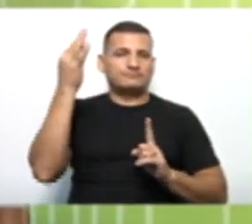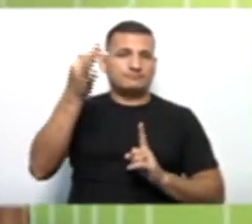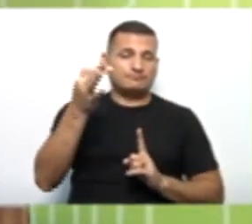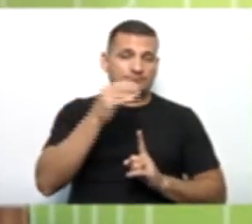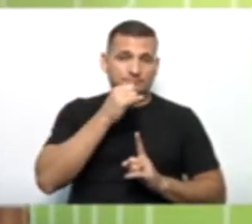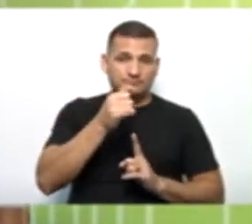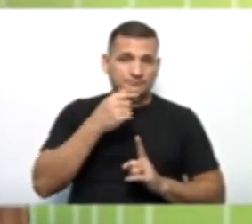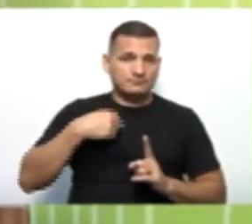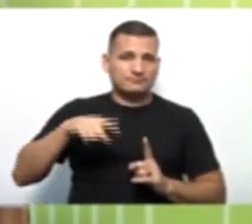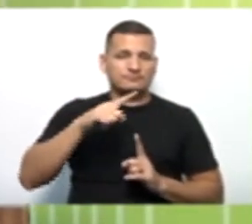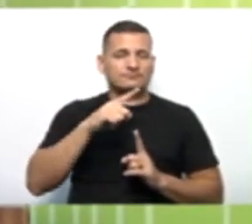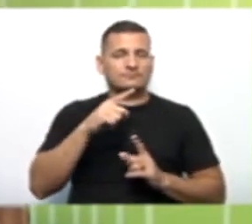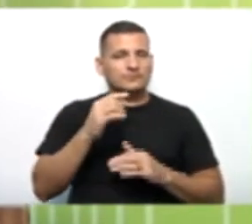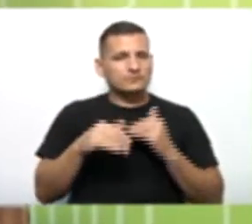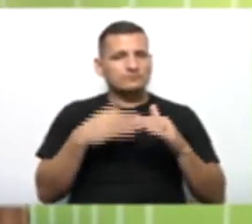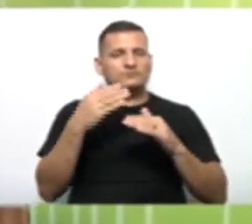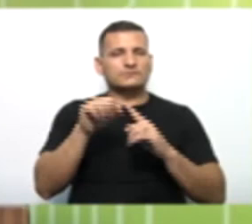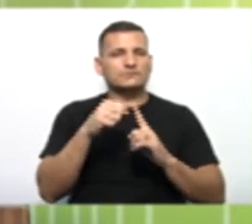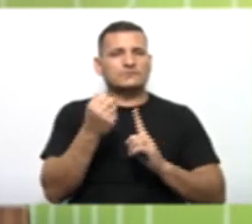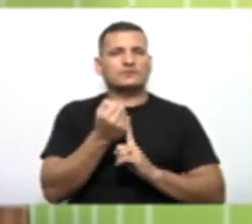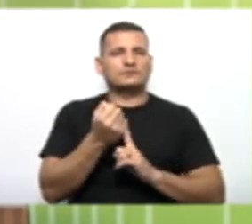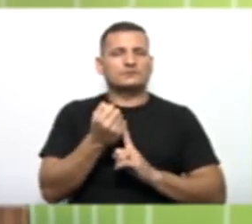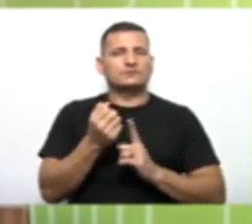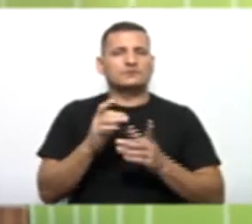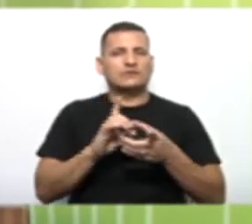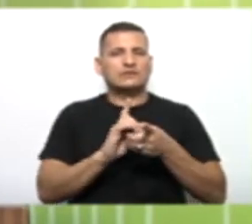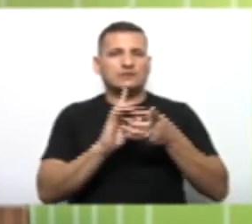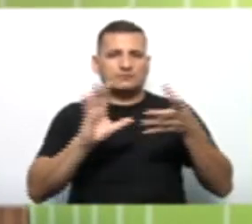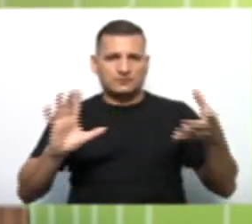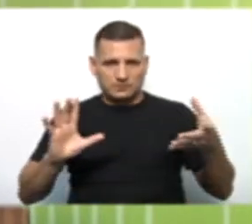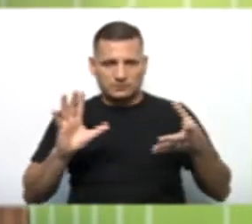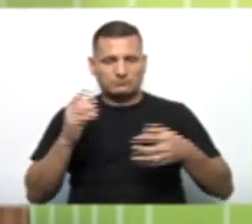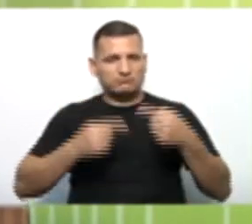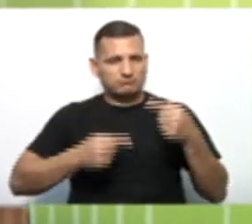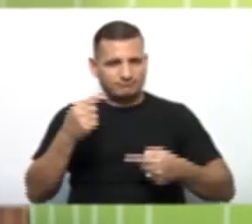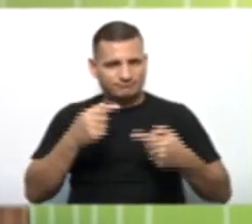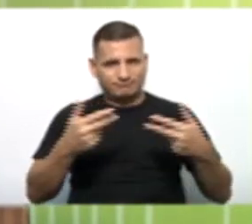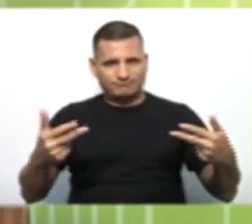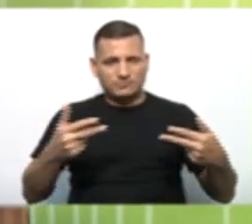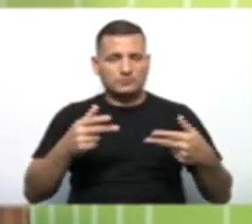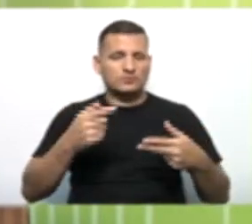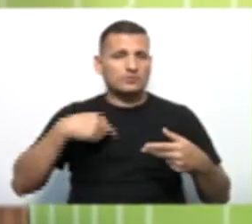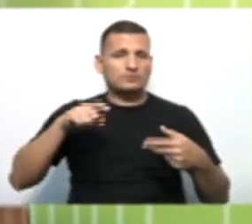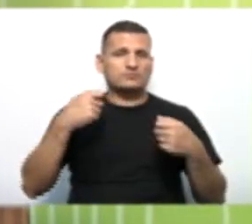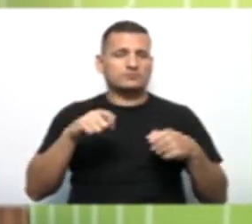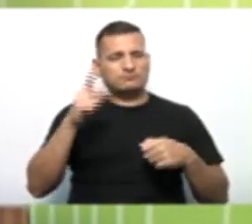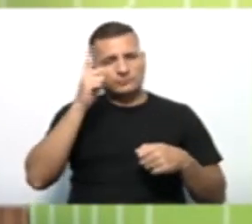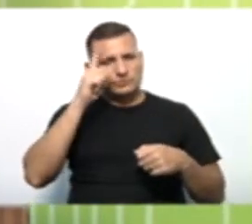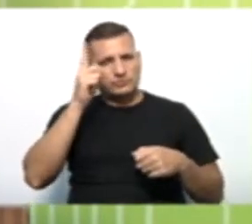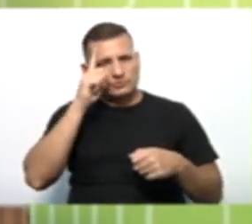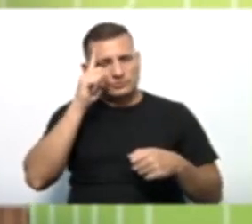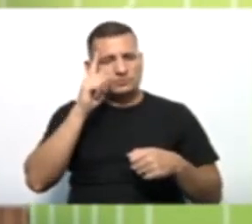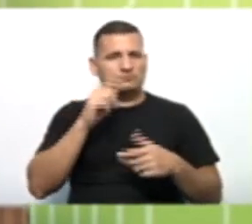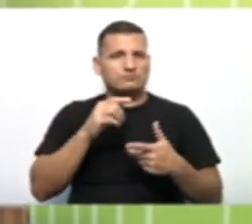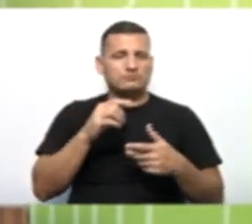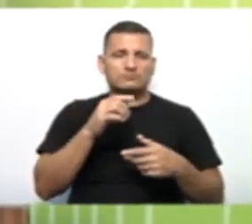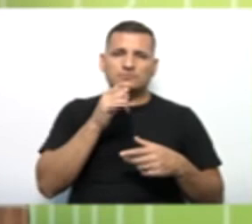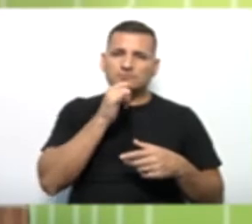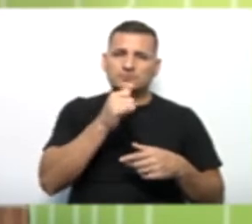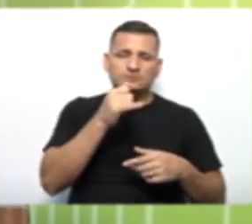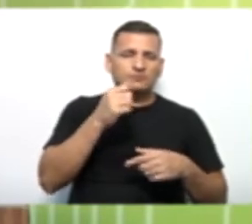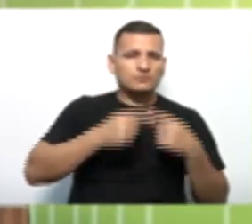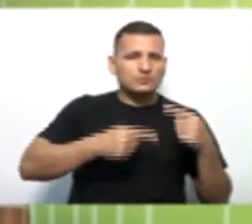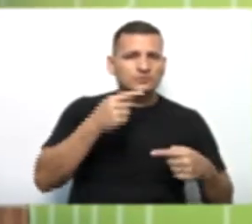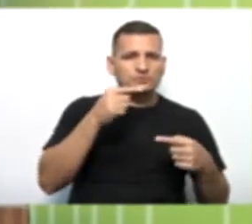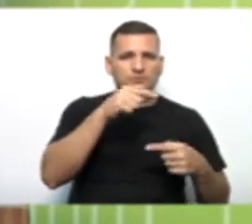nós precisamos agir eticamente no nosso dia a dia o político e se corrompe ele se corrompe hoje